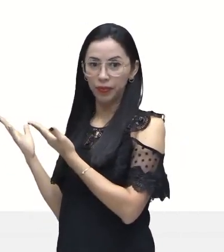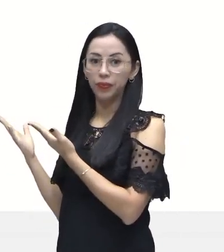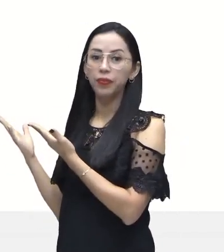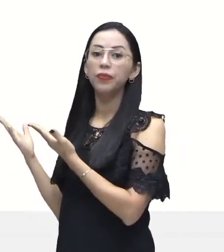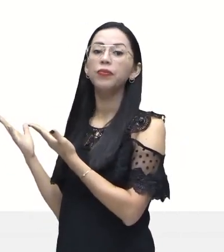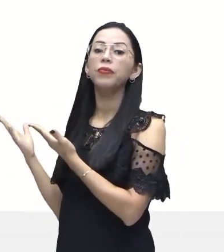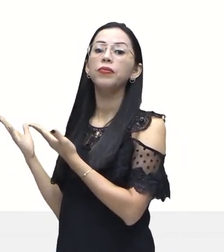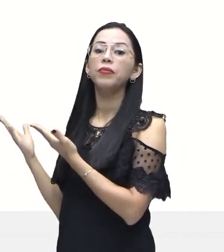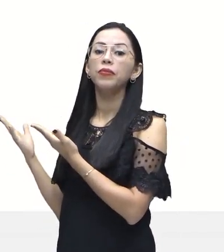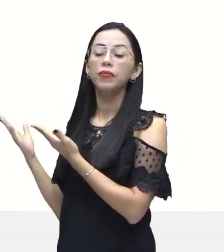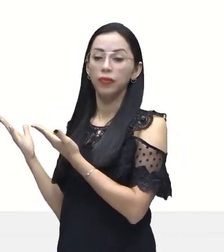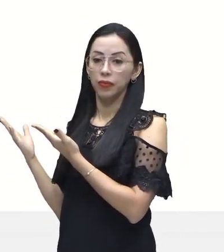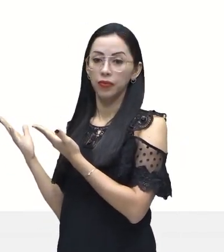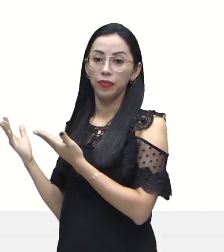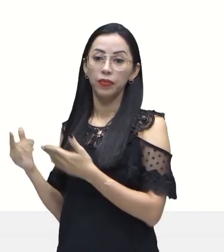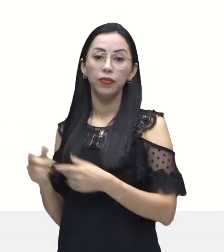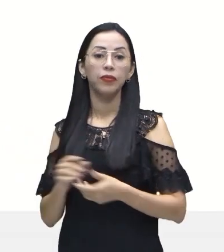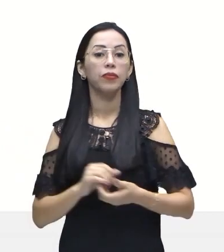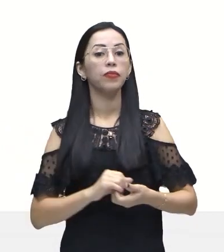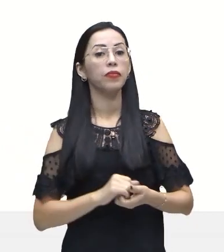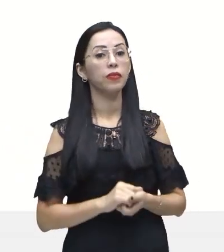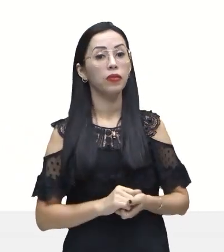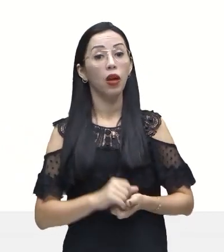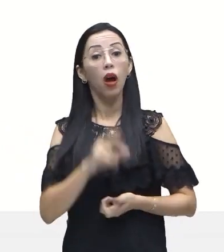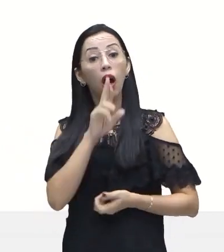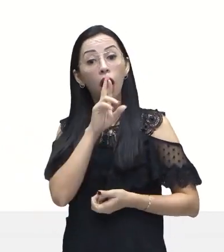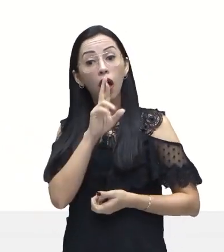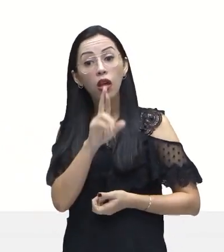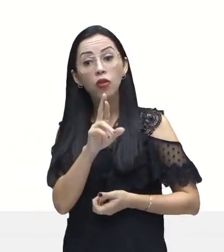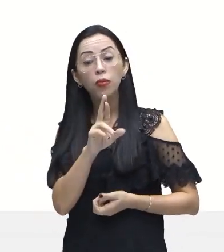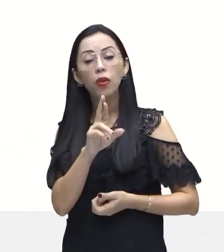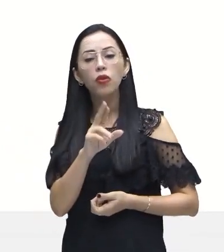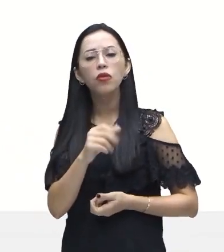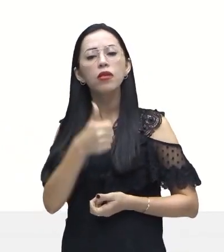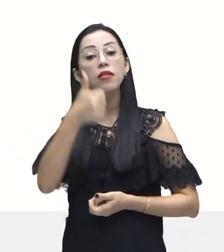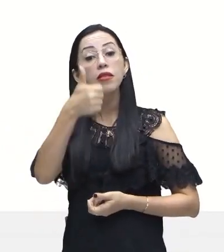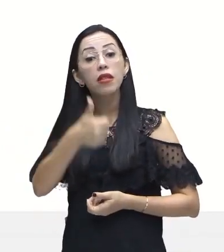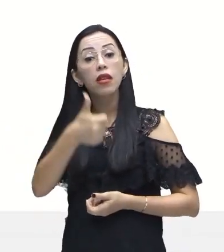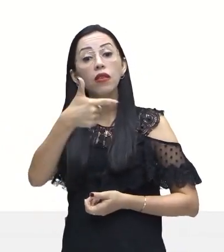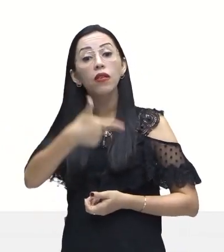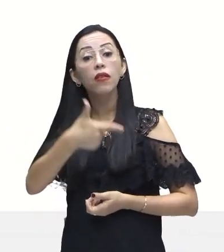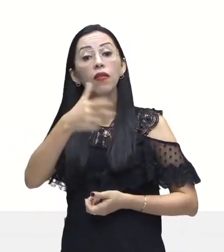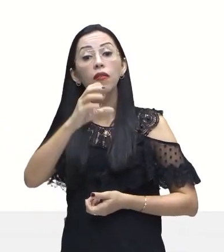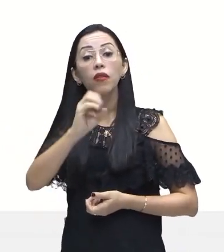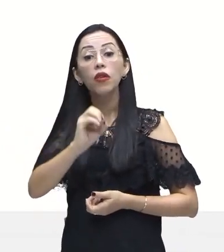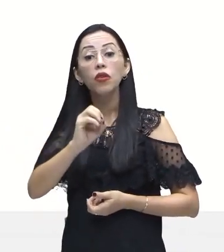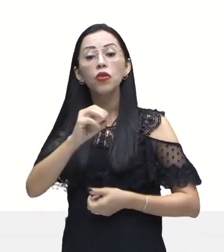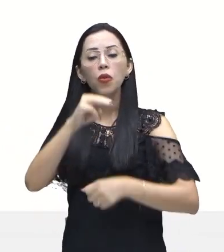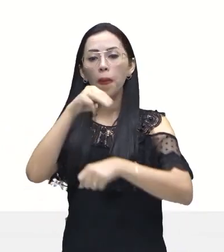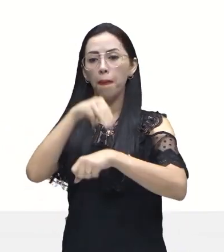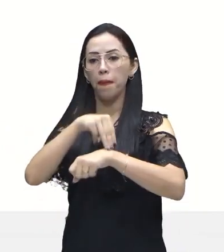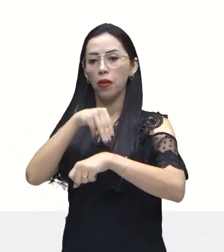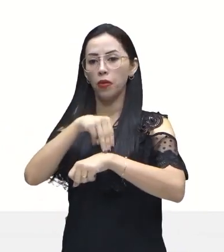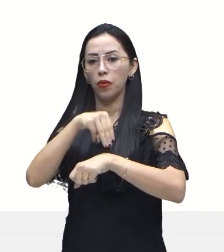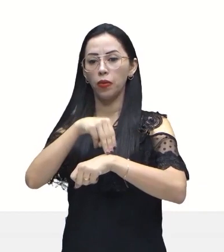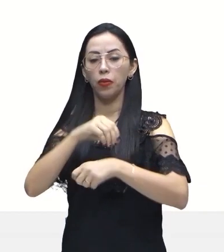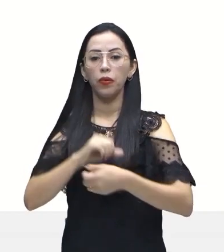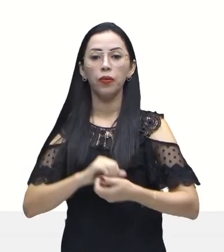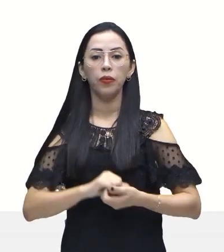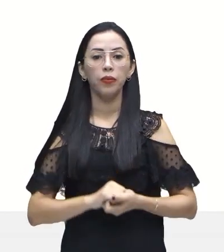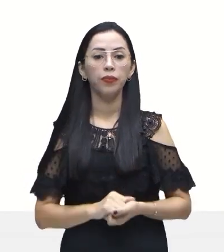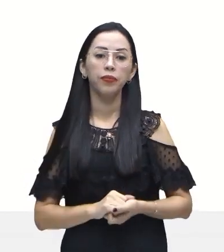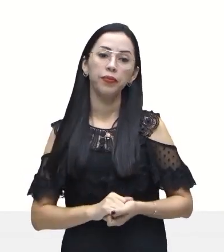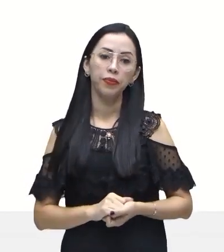vezes 2, 12. Então, dá um total de quanto? 120 minutos. Ou